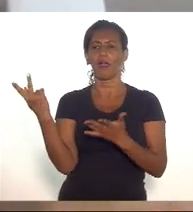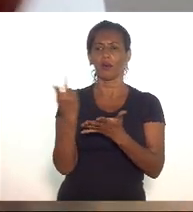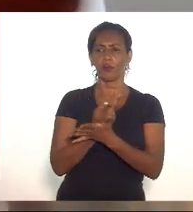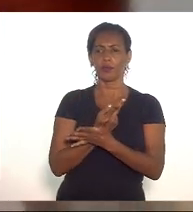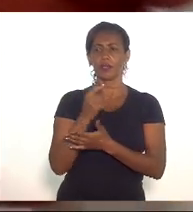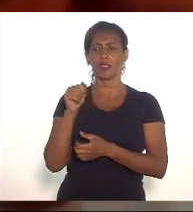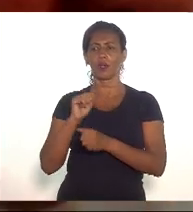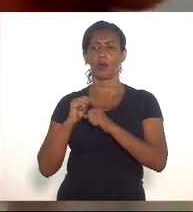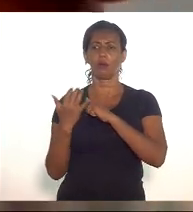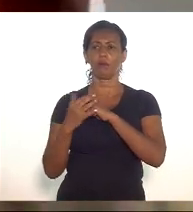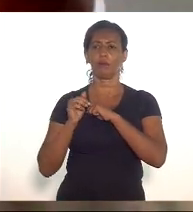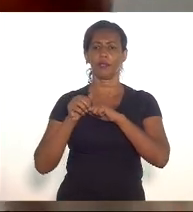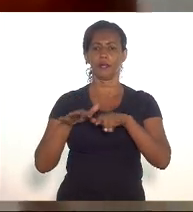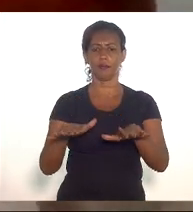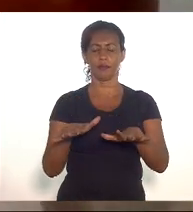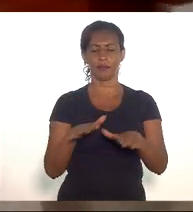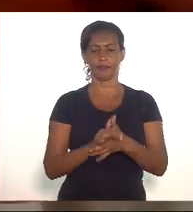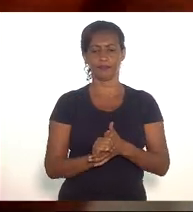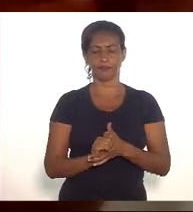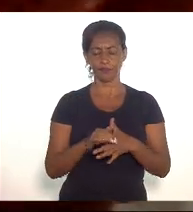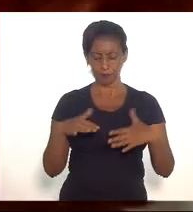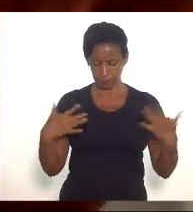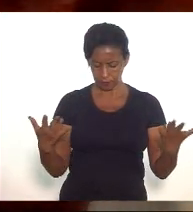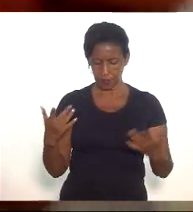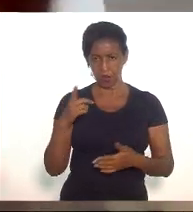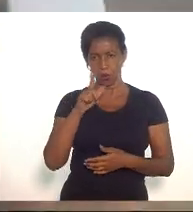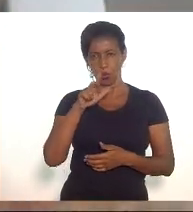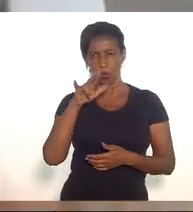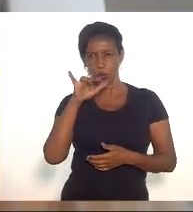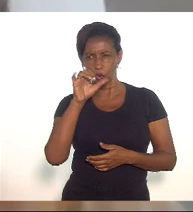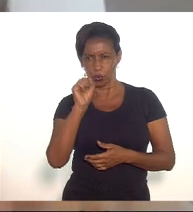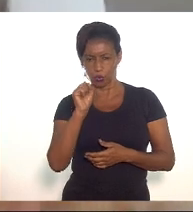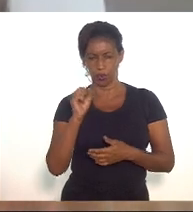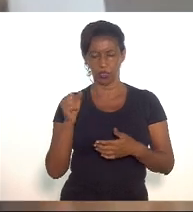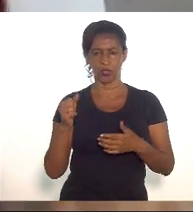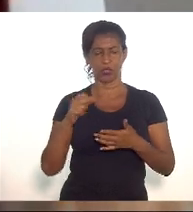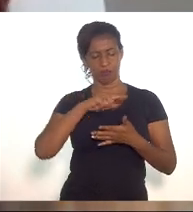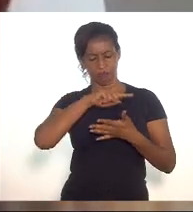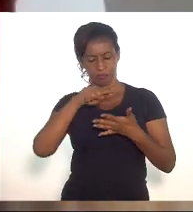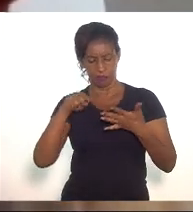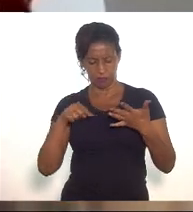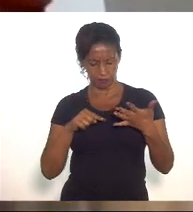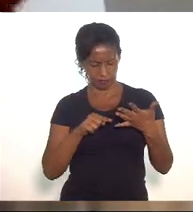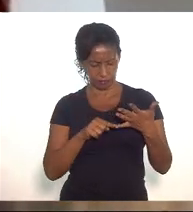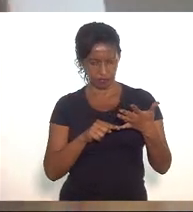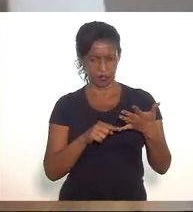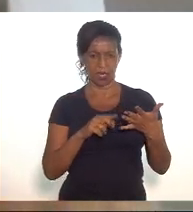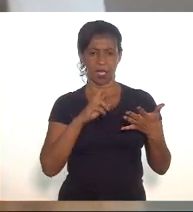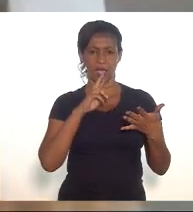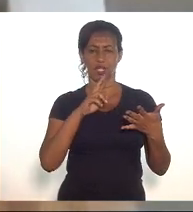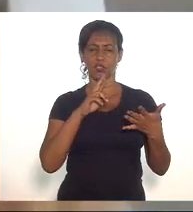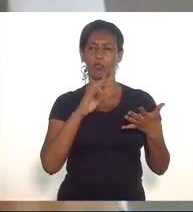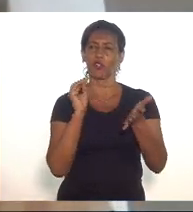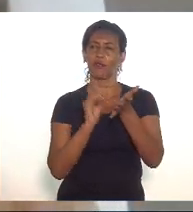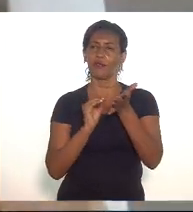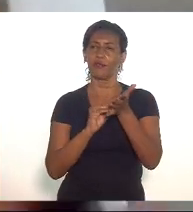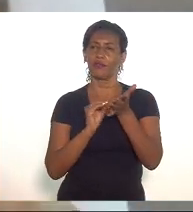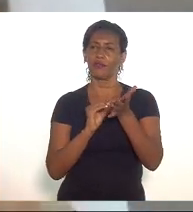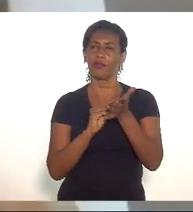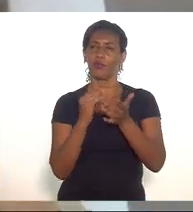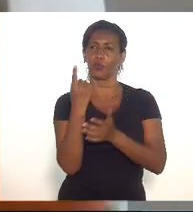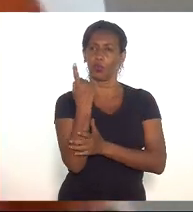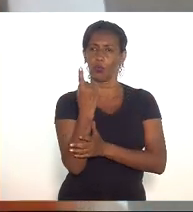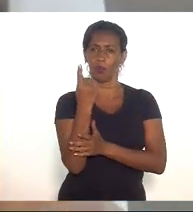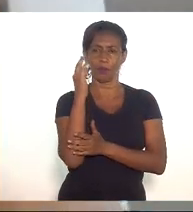agora na pandemia. Então, deputado Luiz Paulo, essas foram as respostas. Ah, só em relação